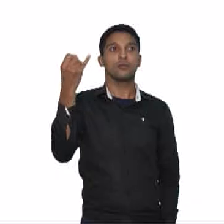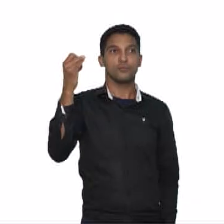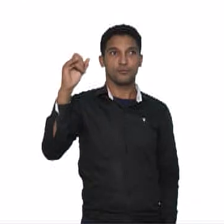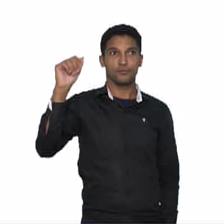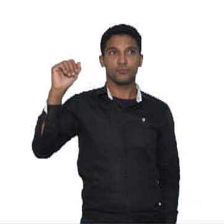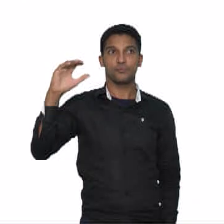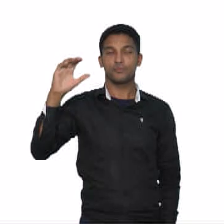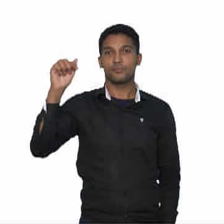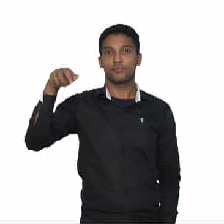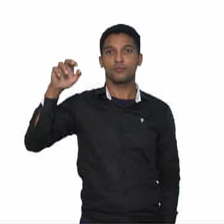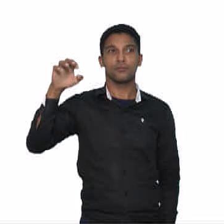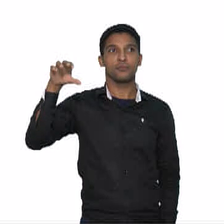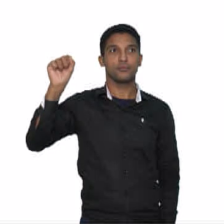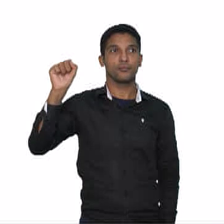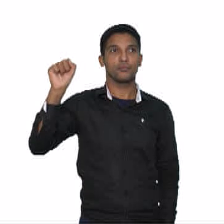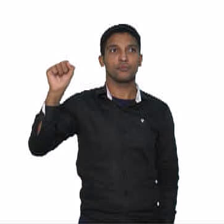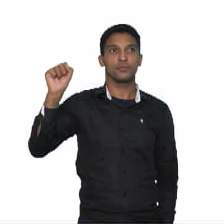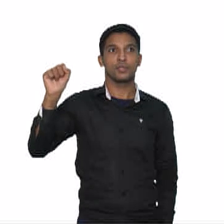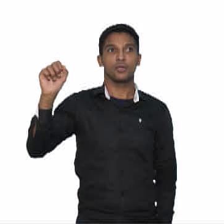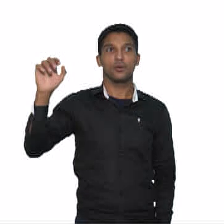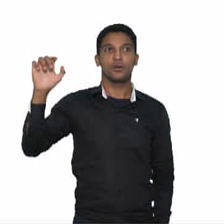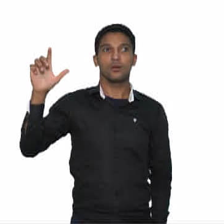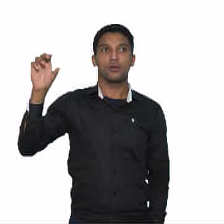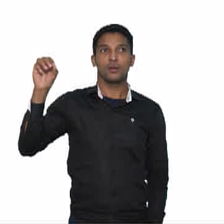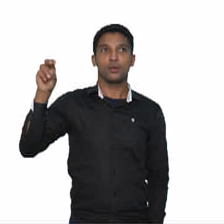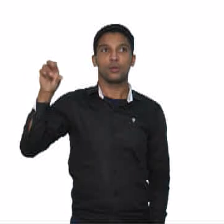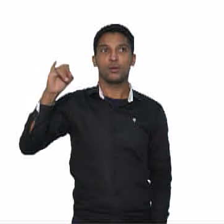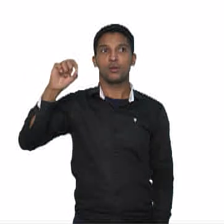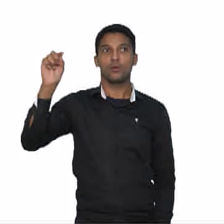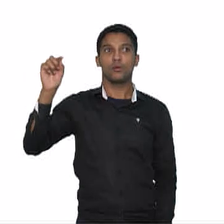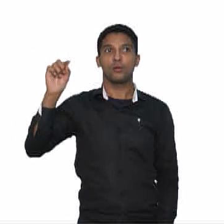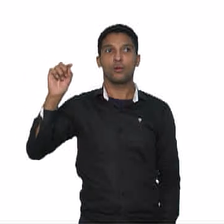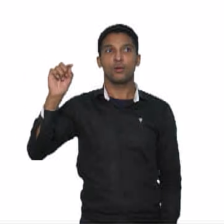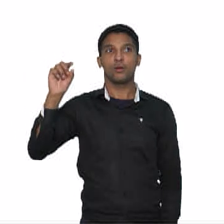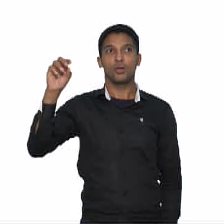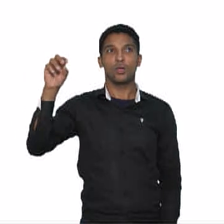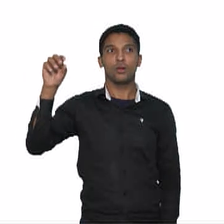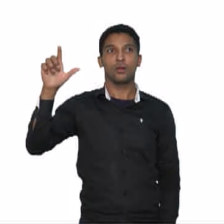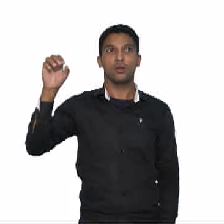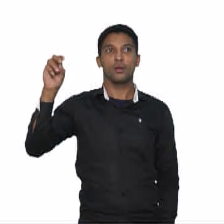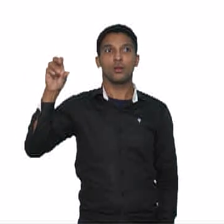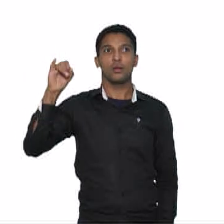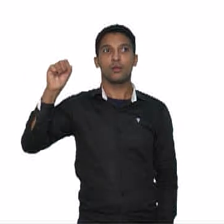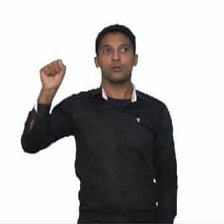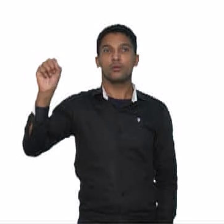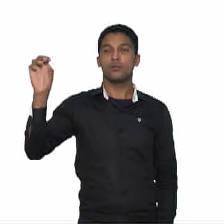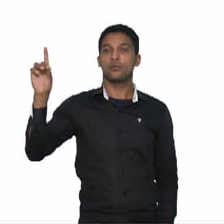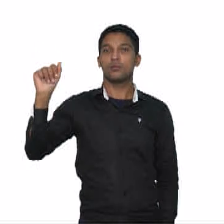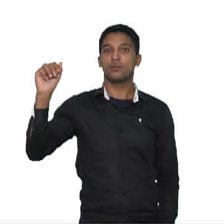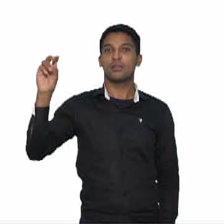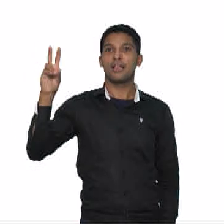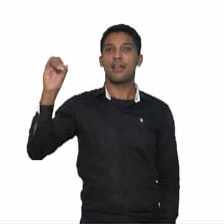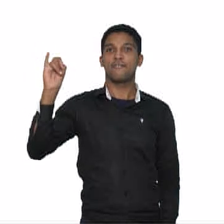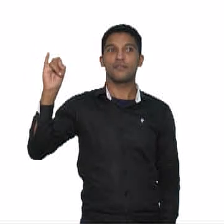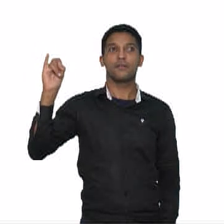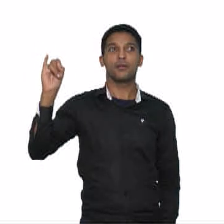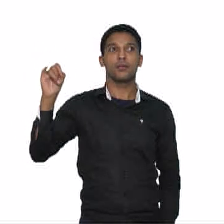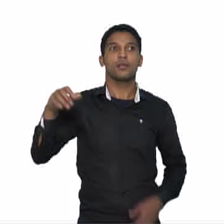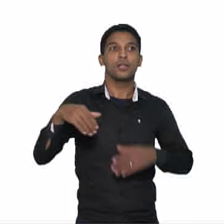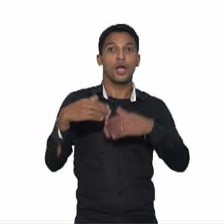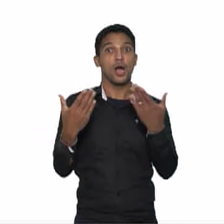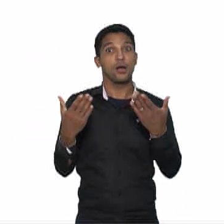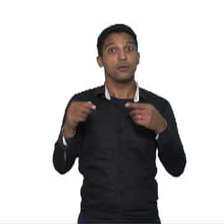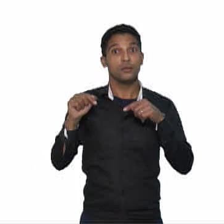1748 a 1825. Foi o pintor da Revolução Francesa e, posteriormente, o pintor oficial do Império Napoleônico, né? O Império de